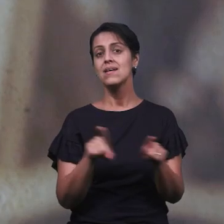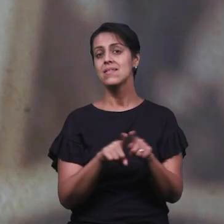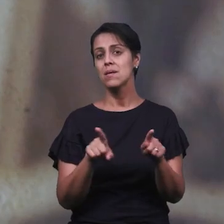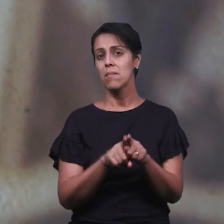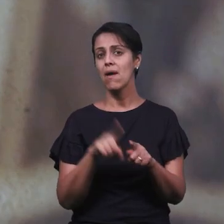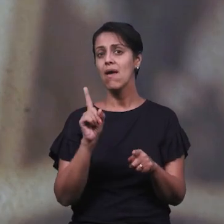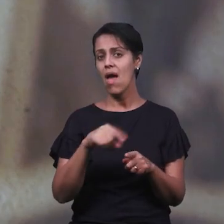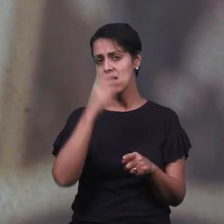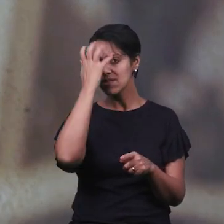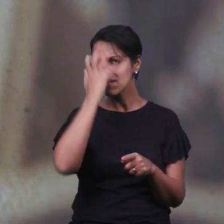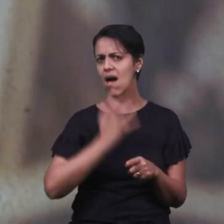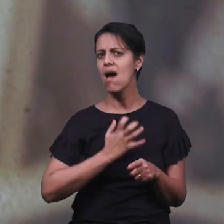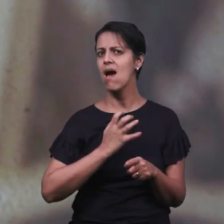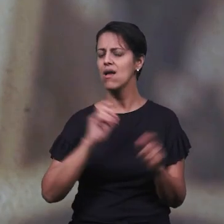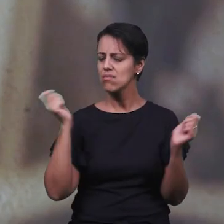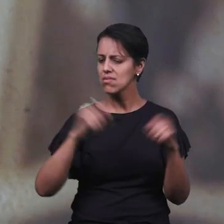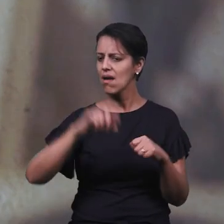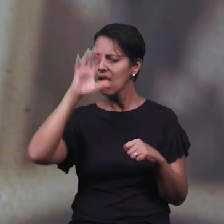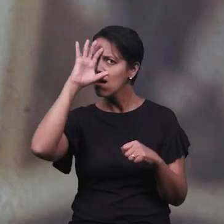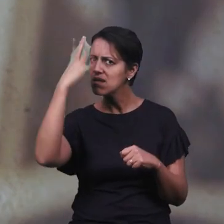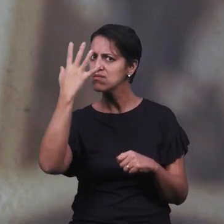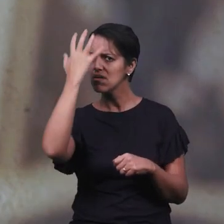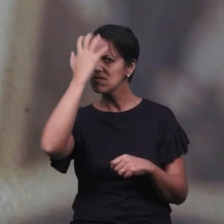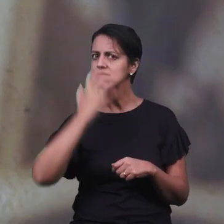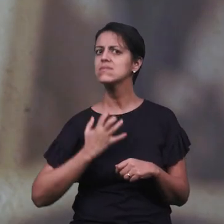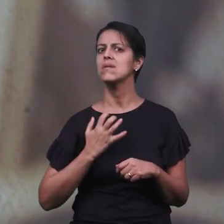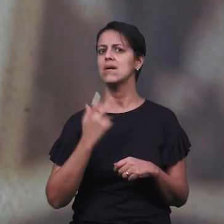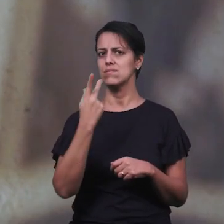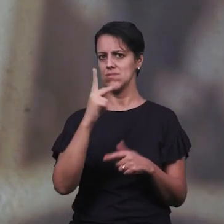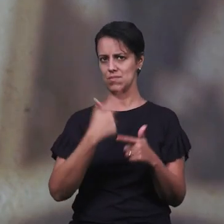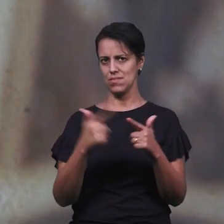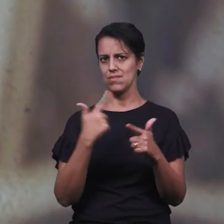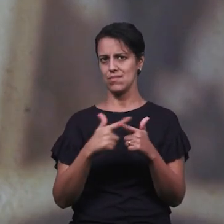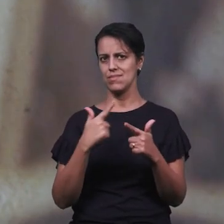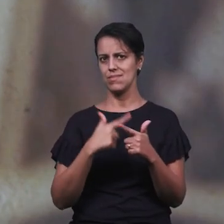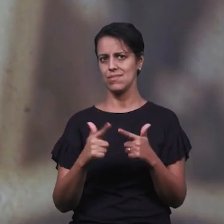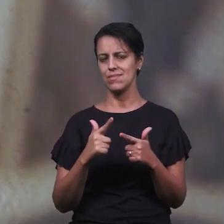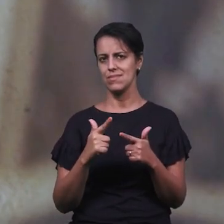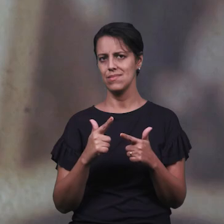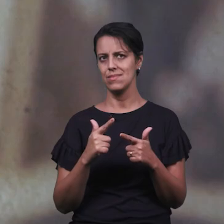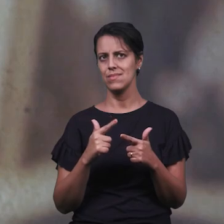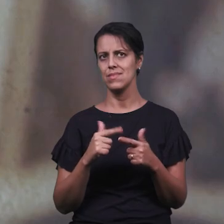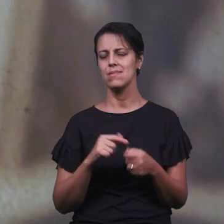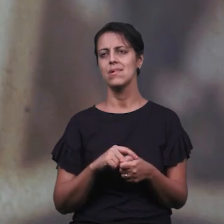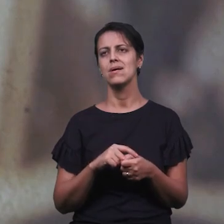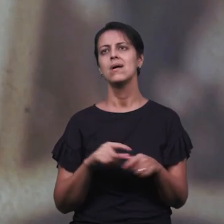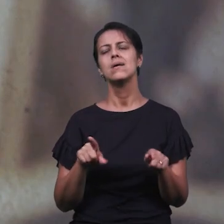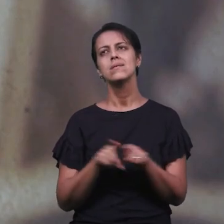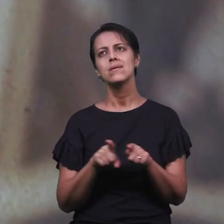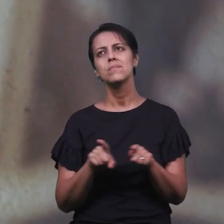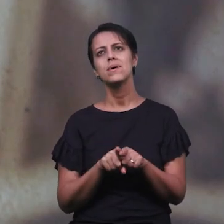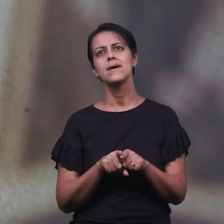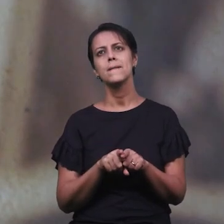celeridade na resolução da sua questão, você tem uma maior